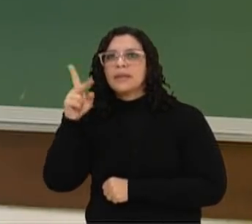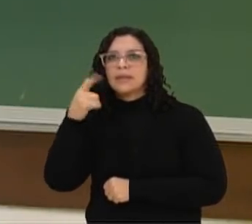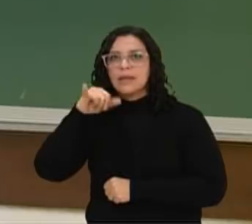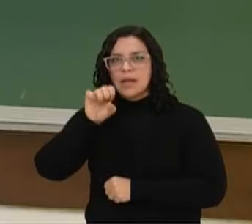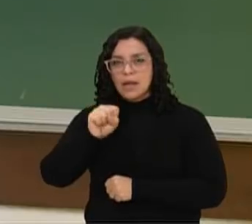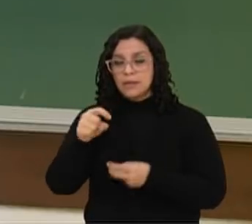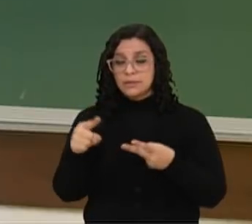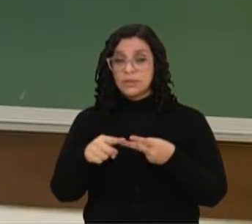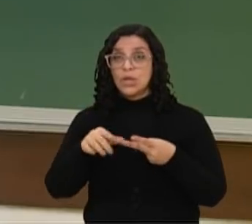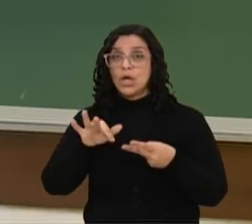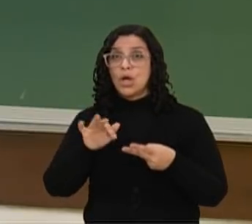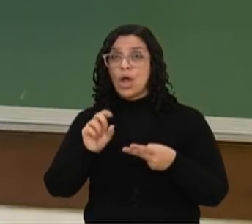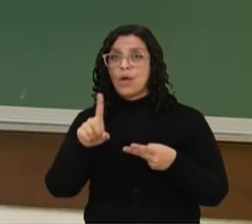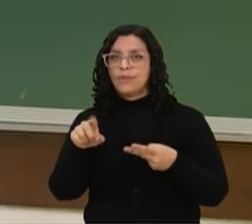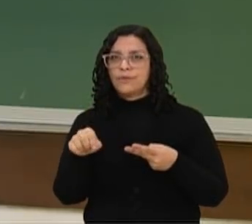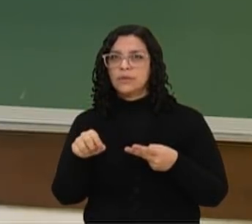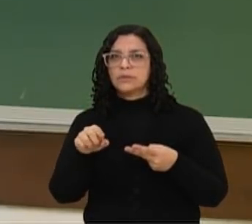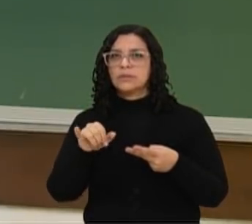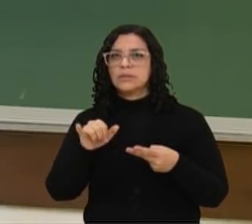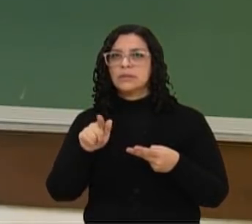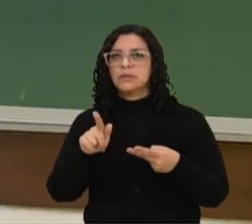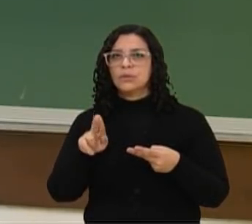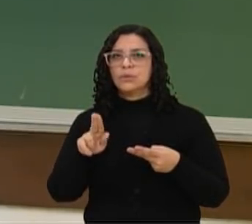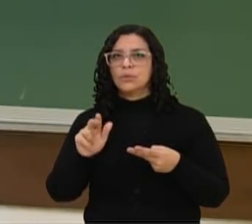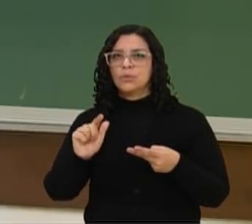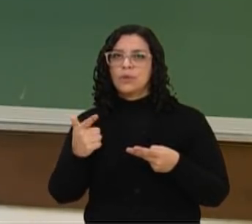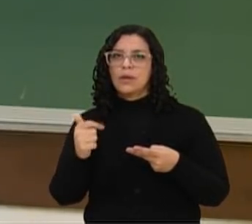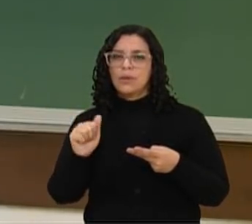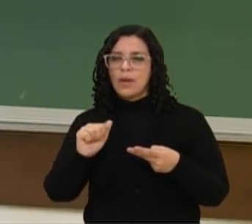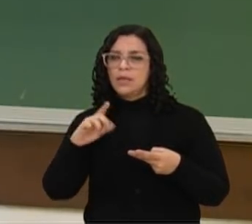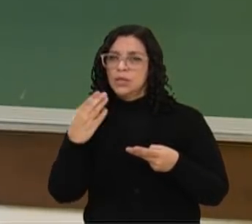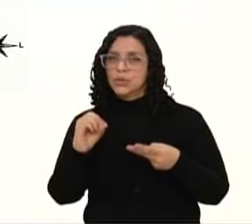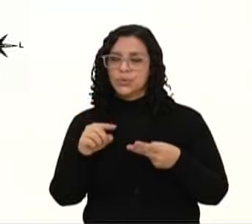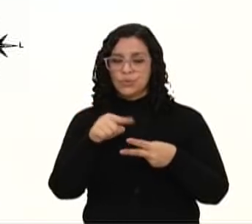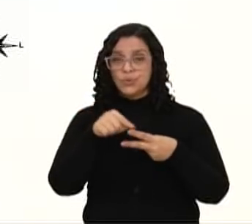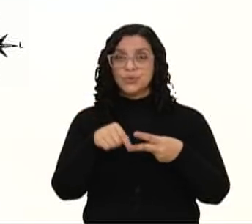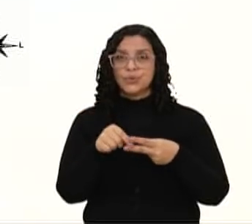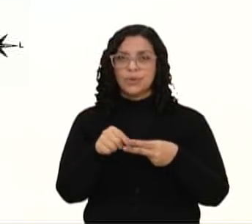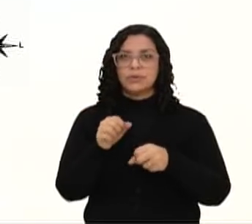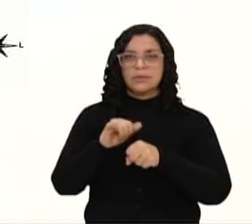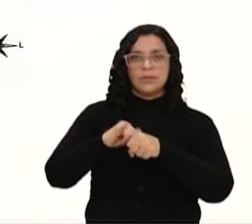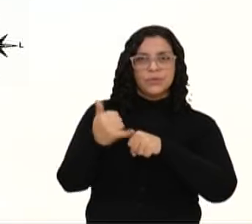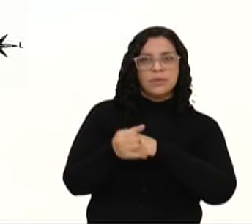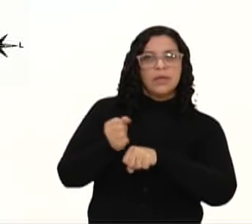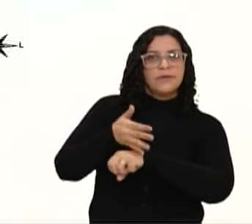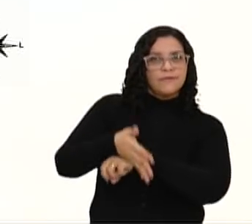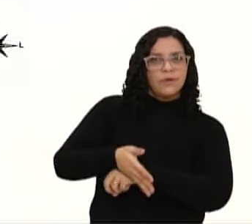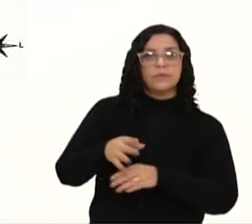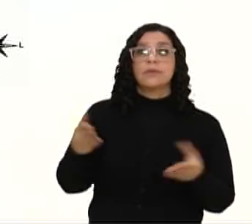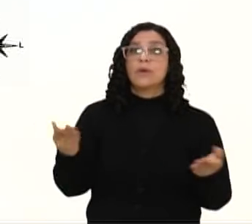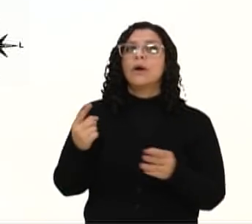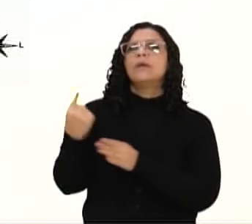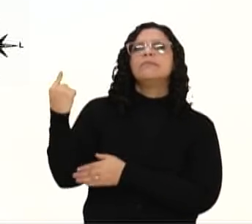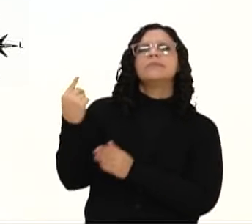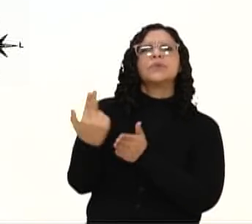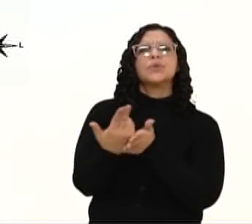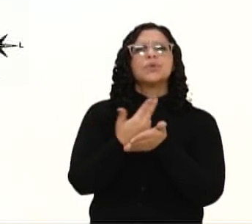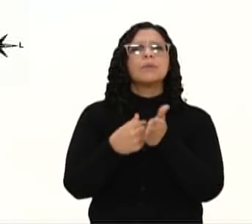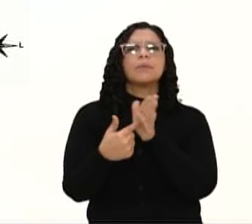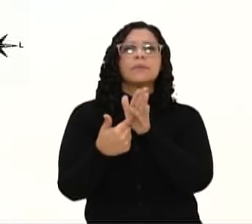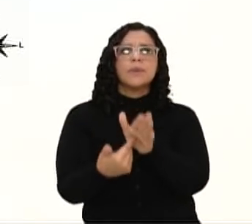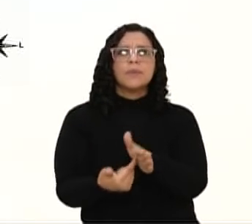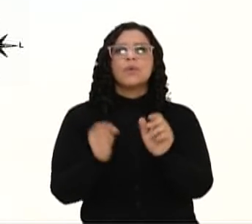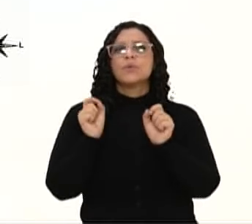importantes também para o transporte de cargas, certo? Aí na questão dos meios de transporte. Esse mapa é para mostrar para nós